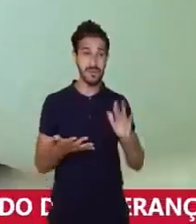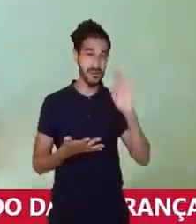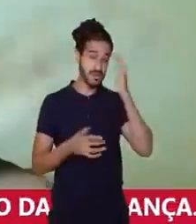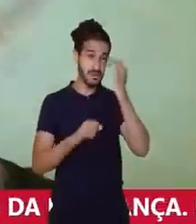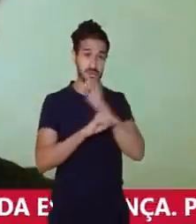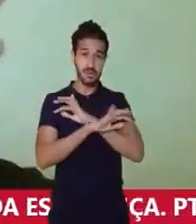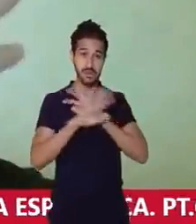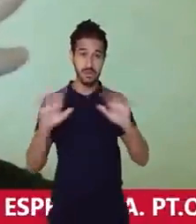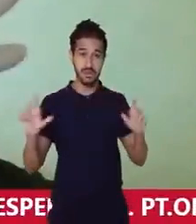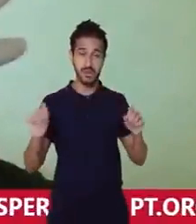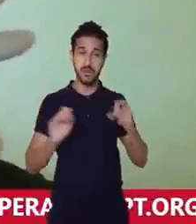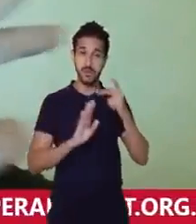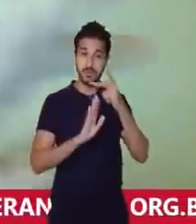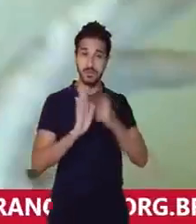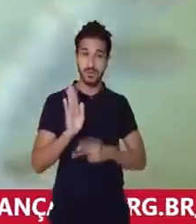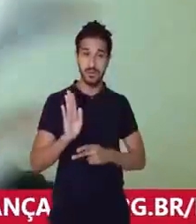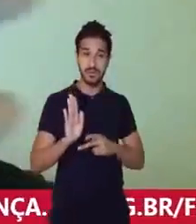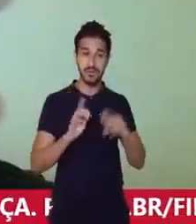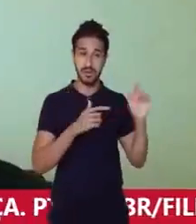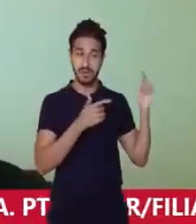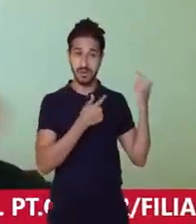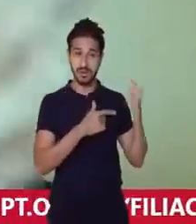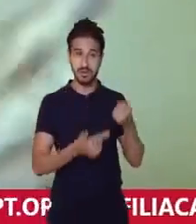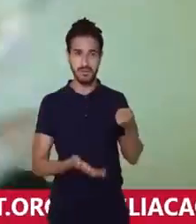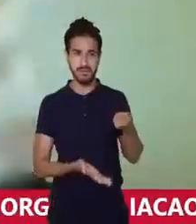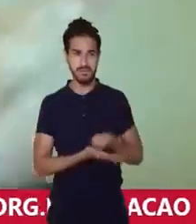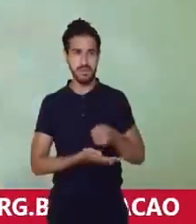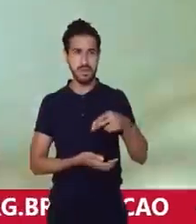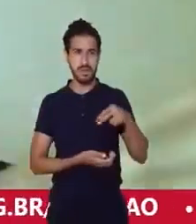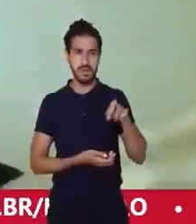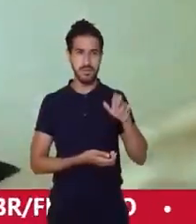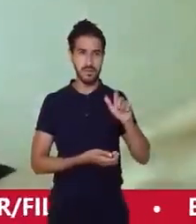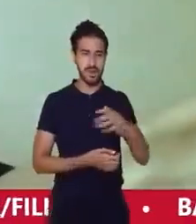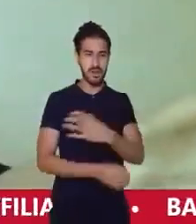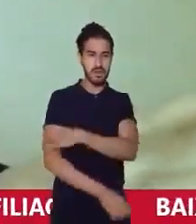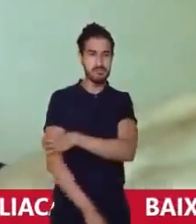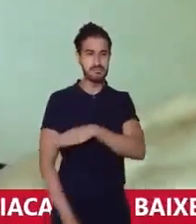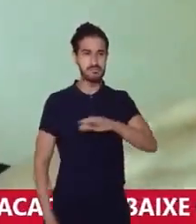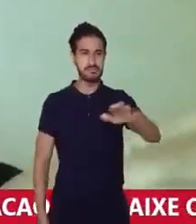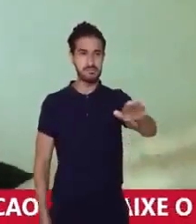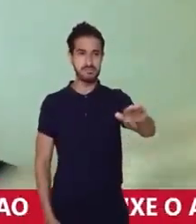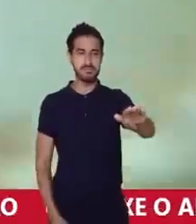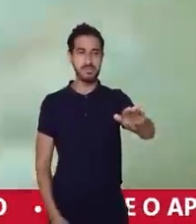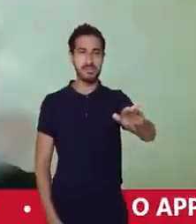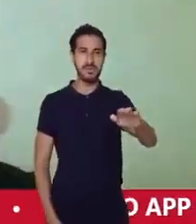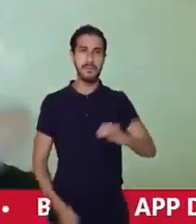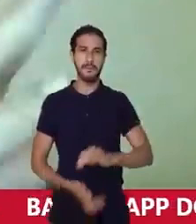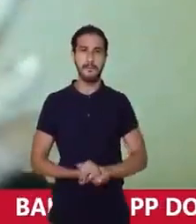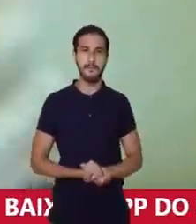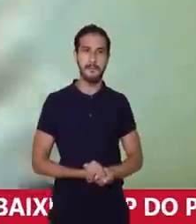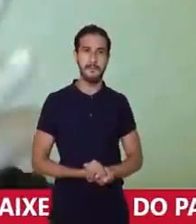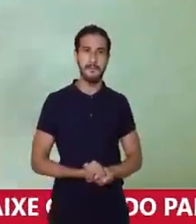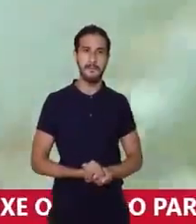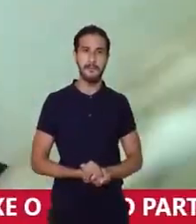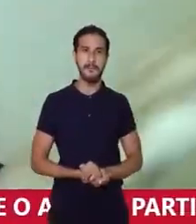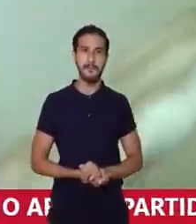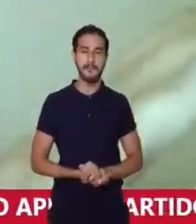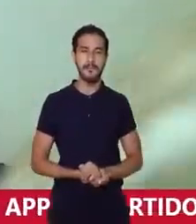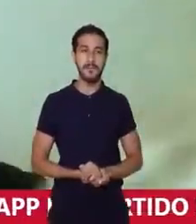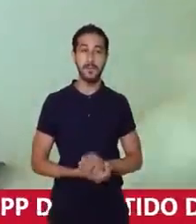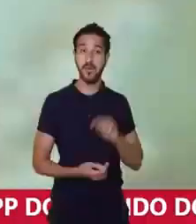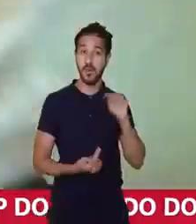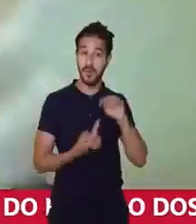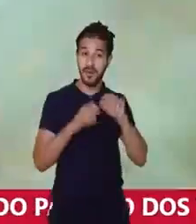claro, o projeto conservador, neoliberal e neofascista, para ser